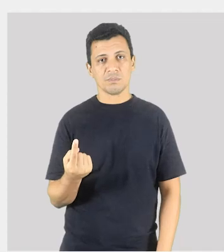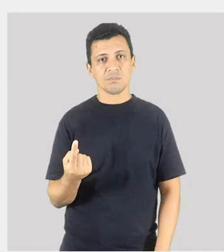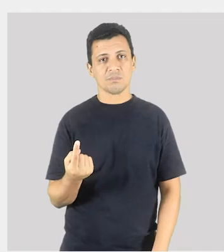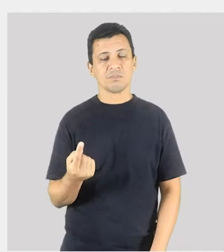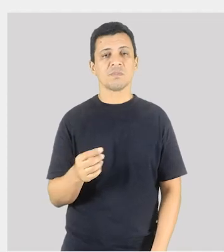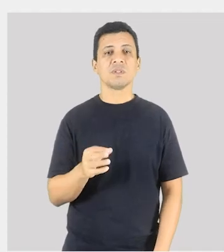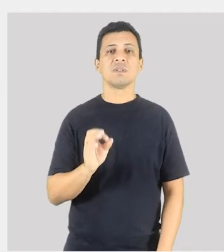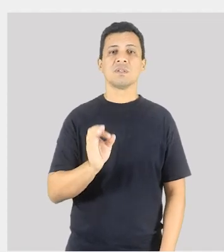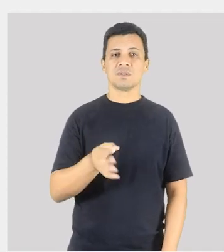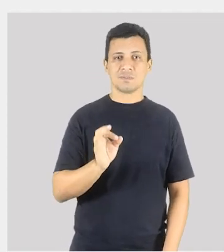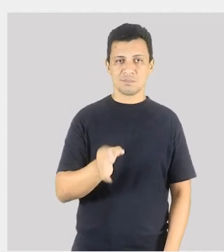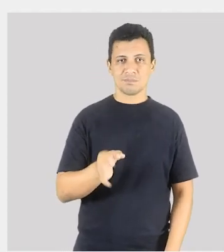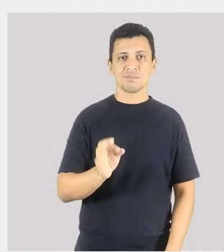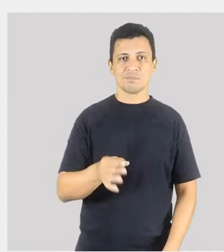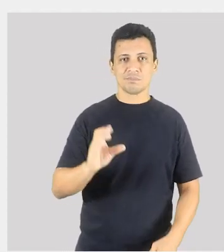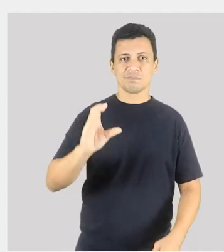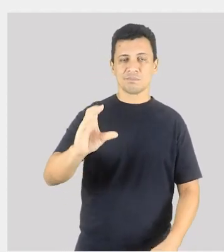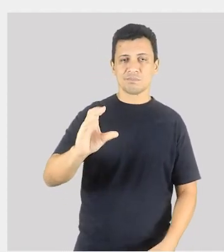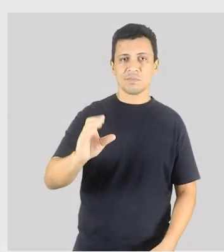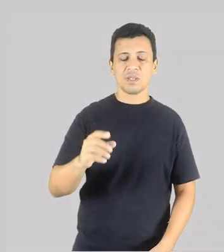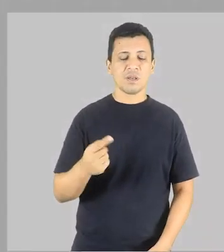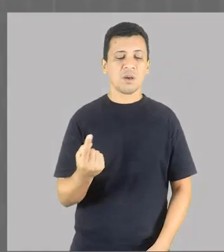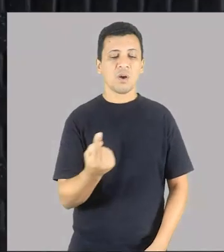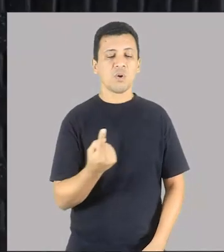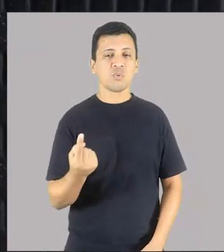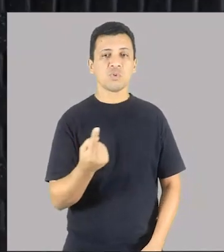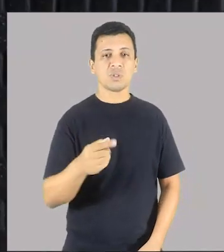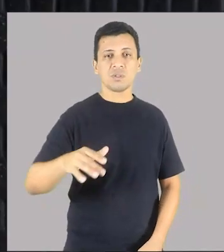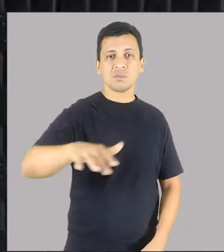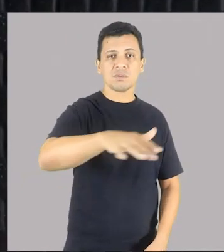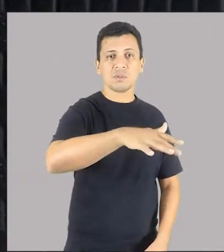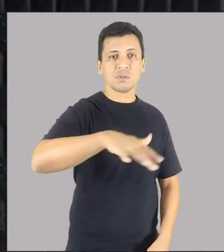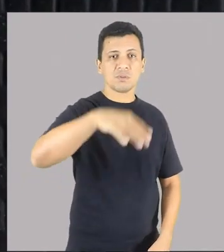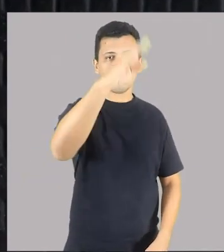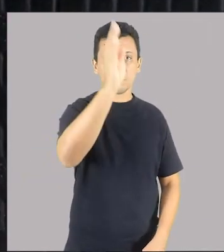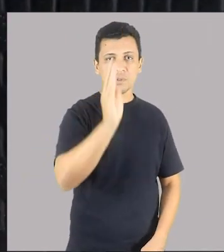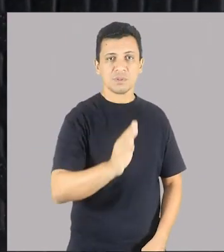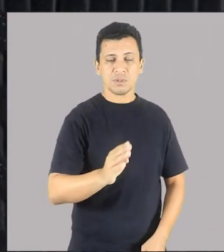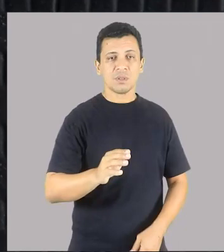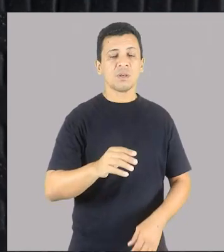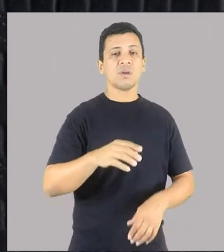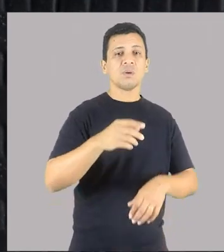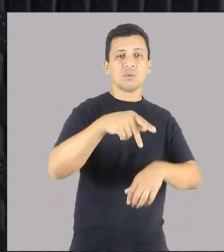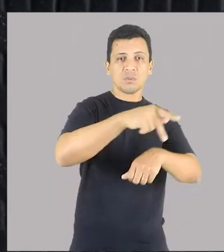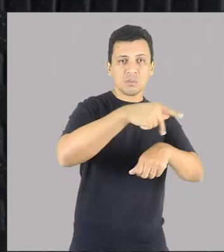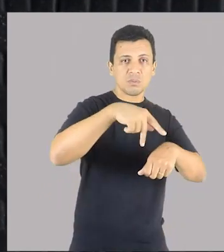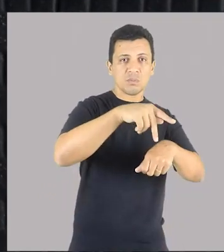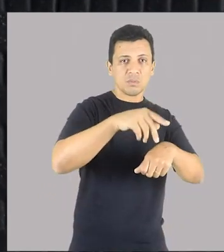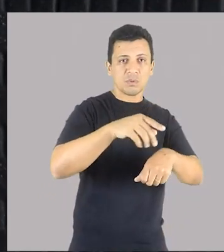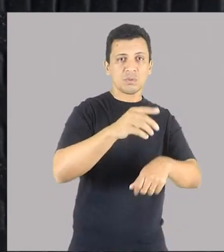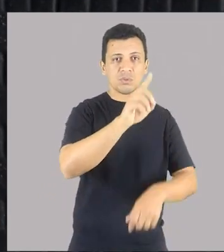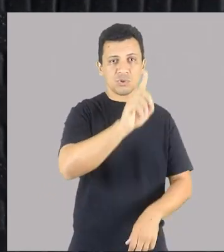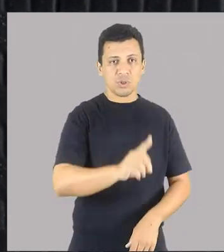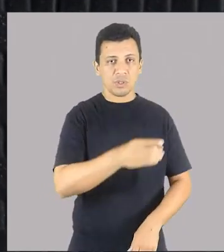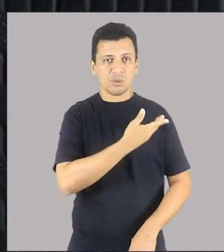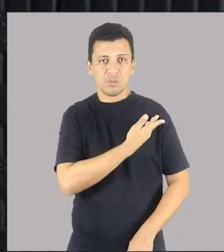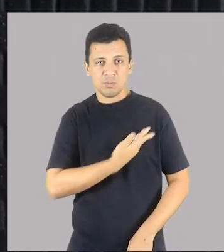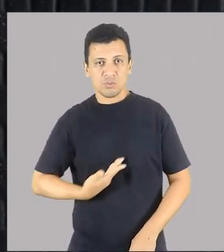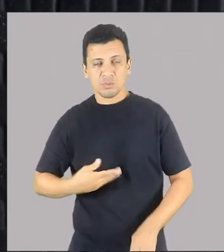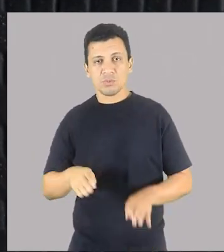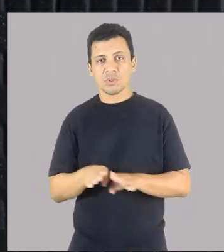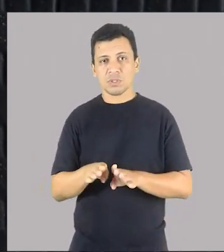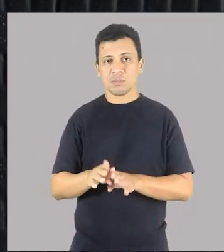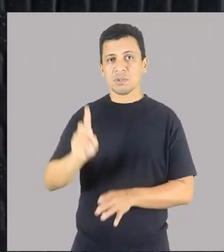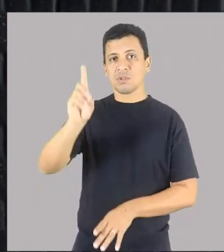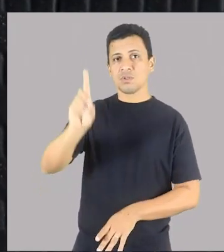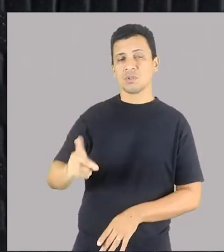público, exatamente. Ou seja, na unidade territorial brasileira, o Estado atua tanto no direito público quanto no direito privado, mas é sempre